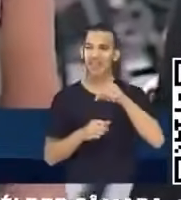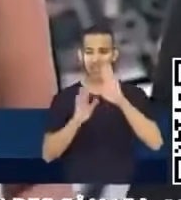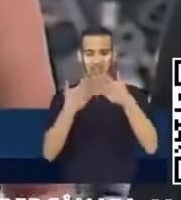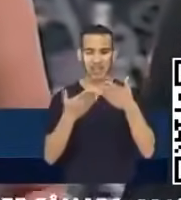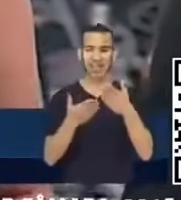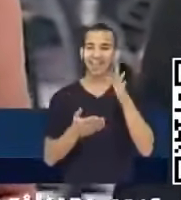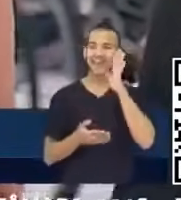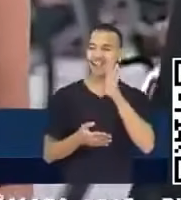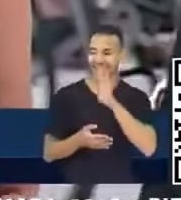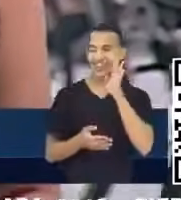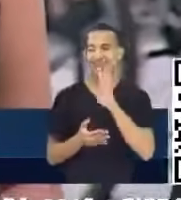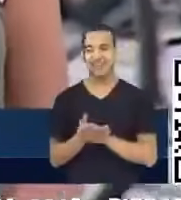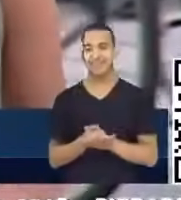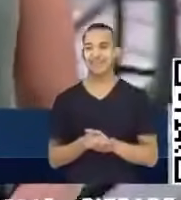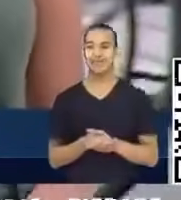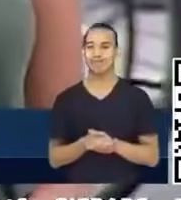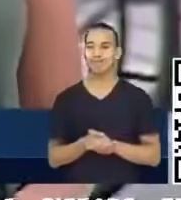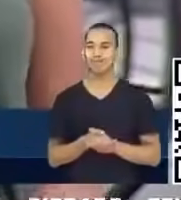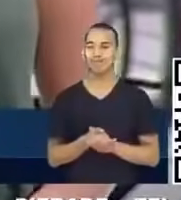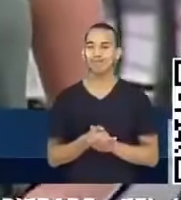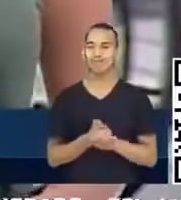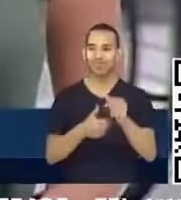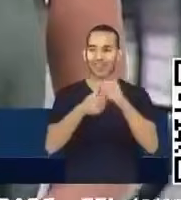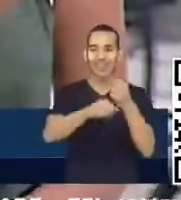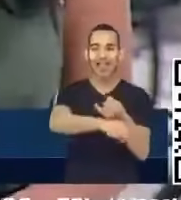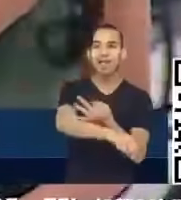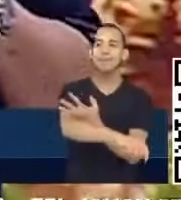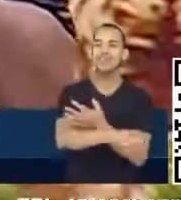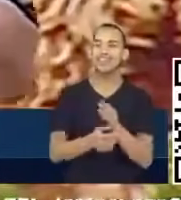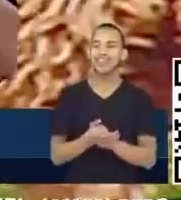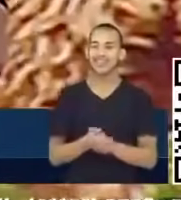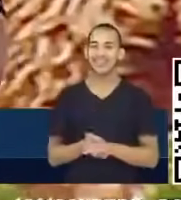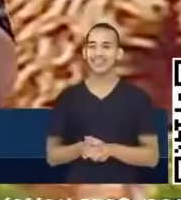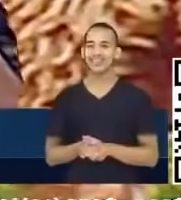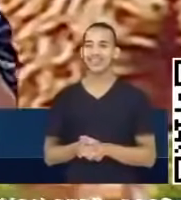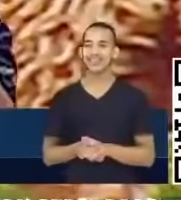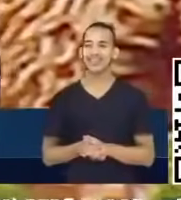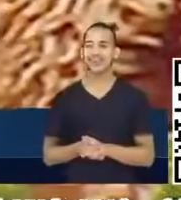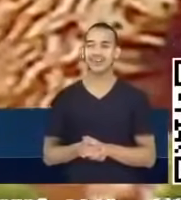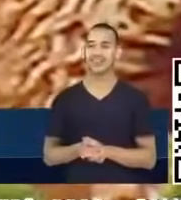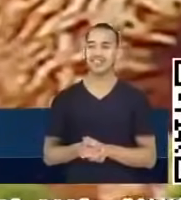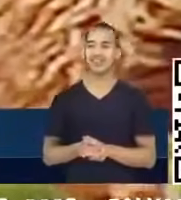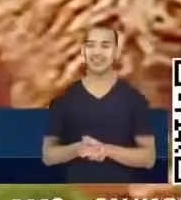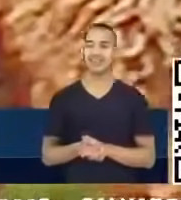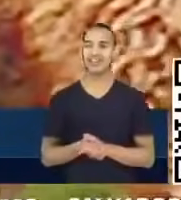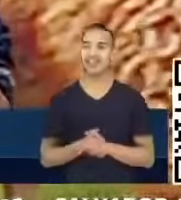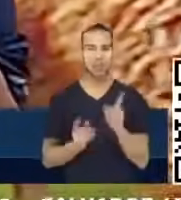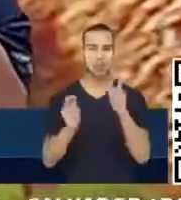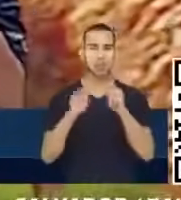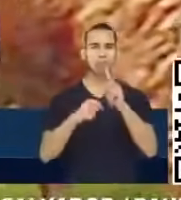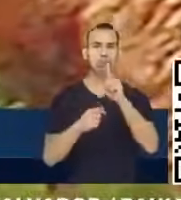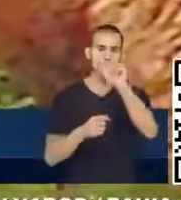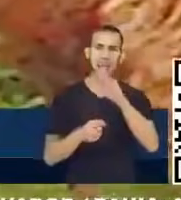que legal a fazer emocionada outra maneira você vai com esse